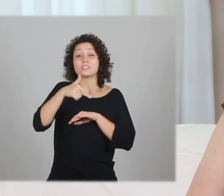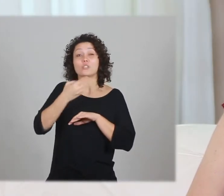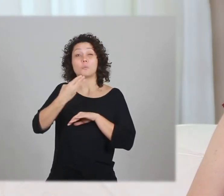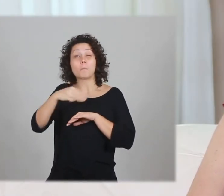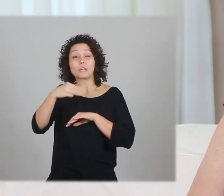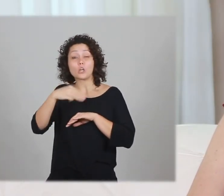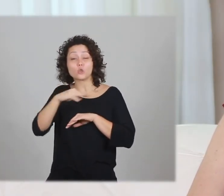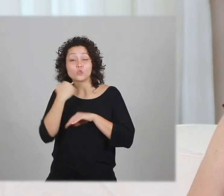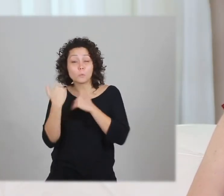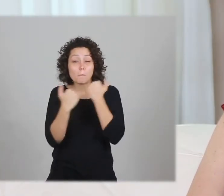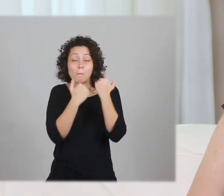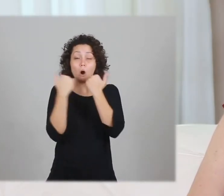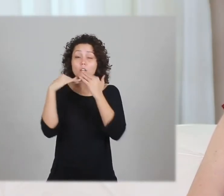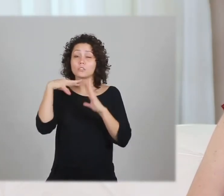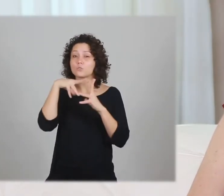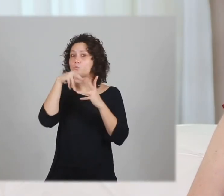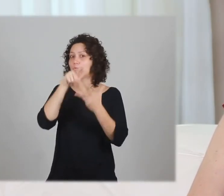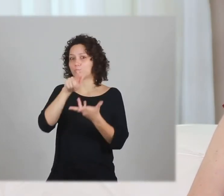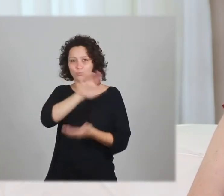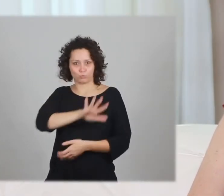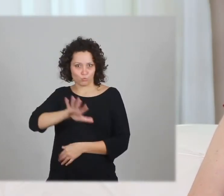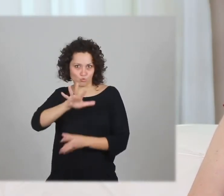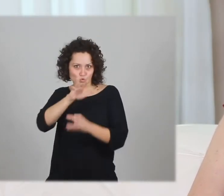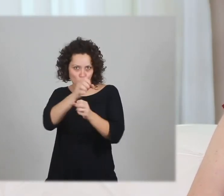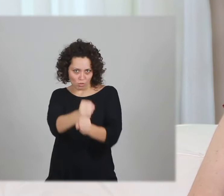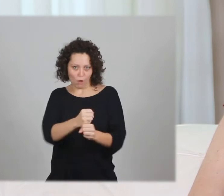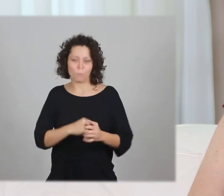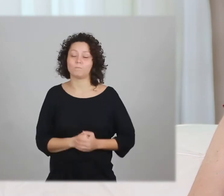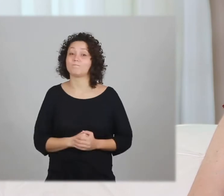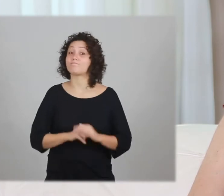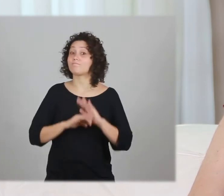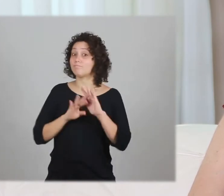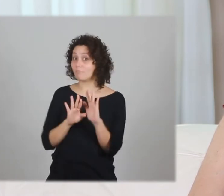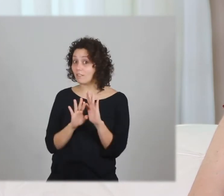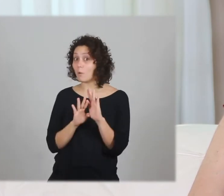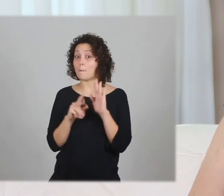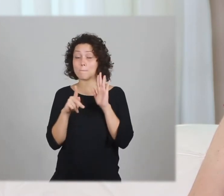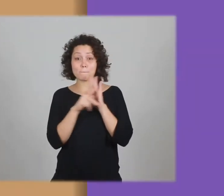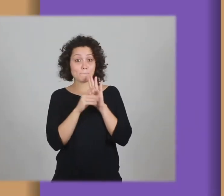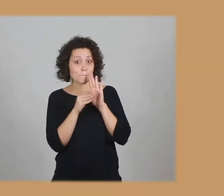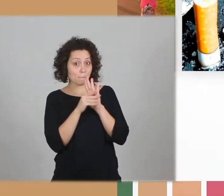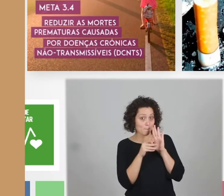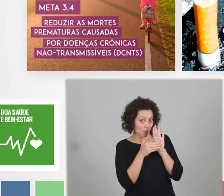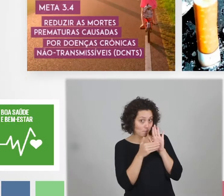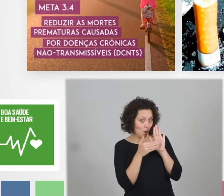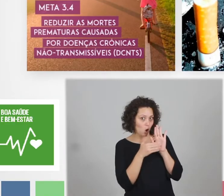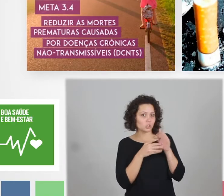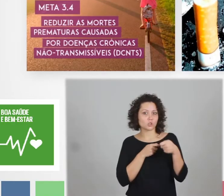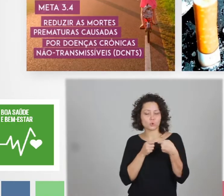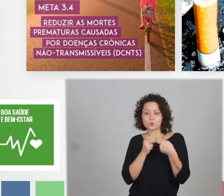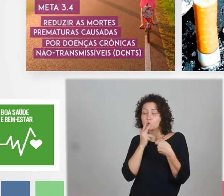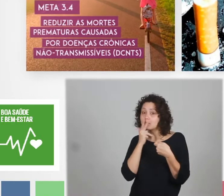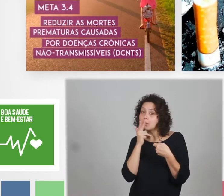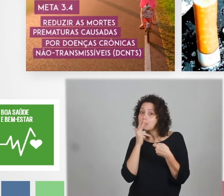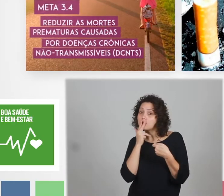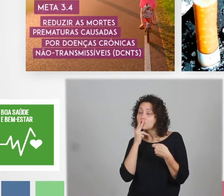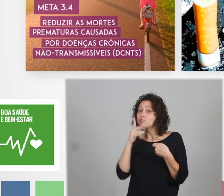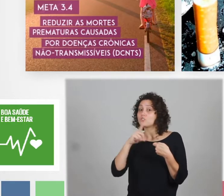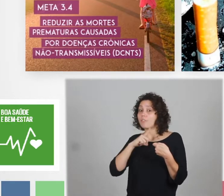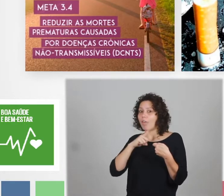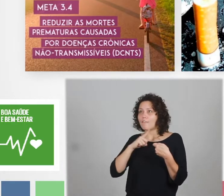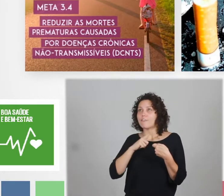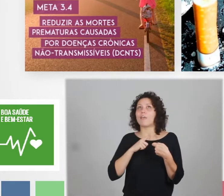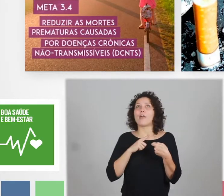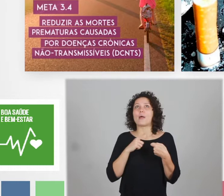de políticas e medidas promotoras do controle do tabagismo adotadas nas últimas décadas no Brasil resultaram em uma diminuição da prevalência